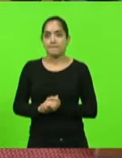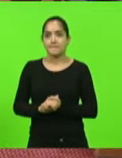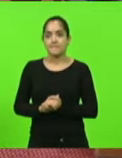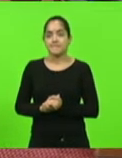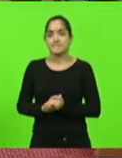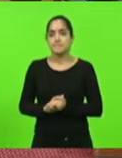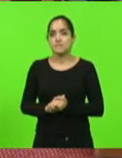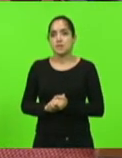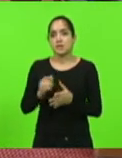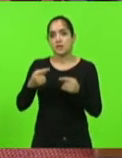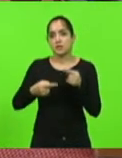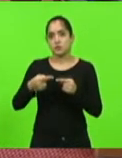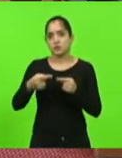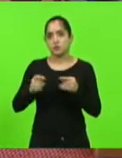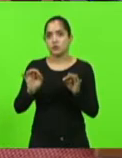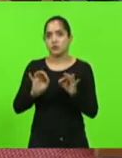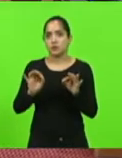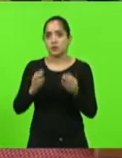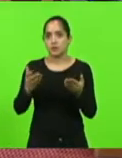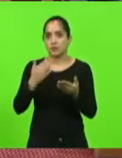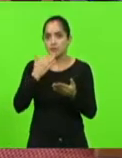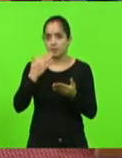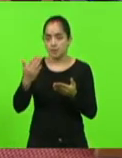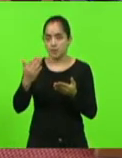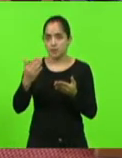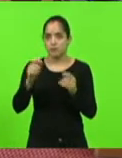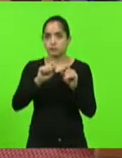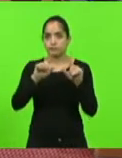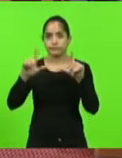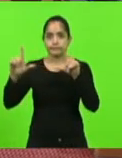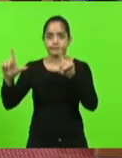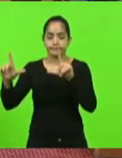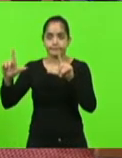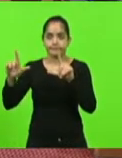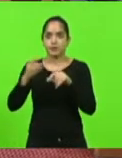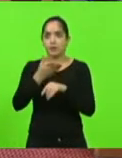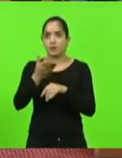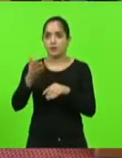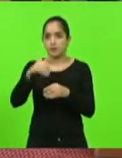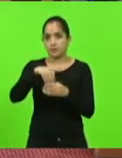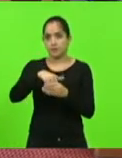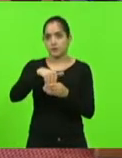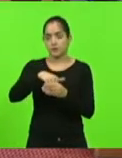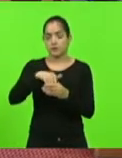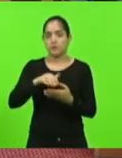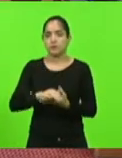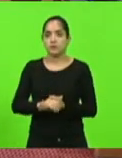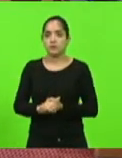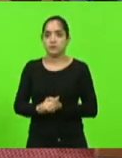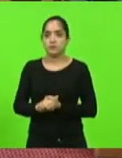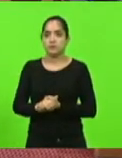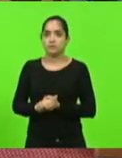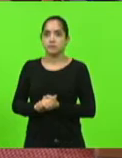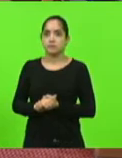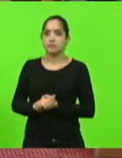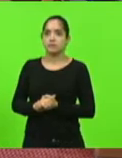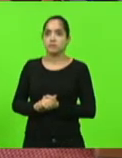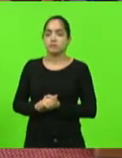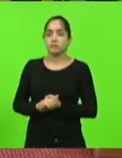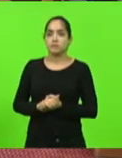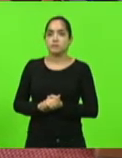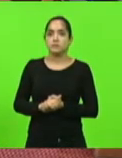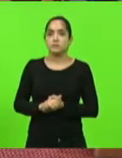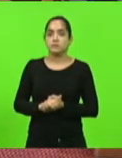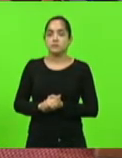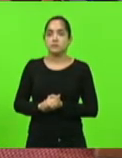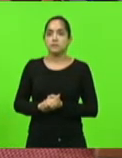Não havendo quem queira discutir, peço a assessoria que abra o painel para que os senhores e senhoras deputados possam exercer seu direito e dê voto. Encaminhamento